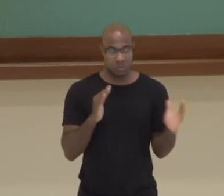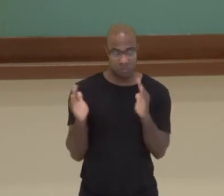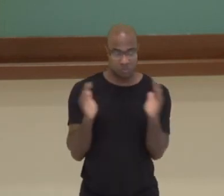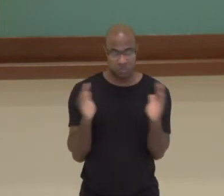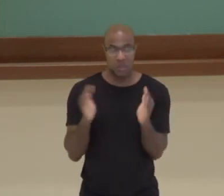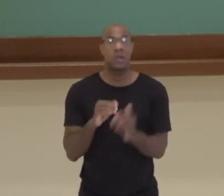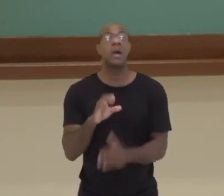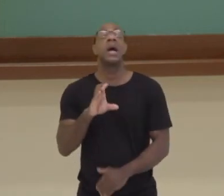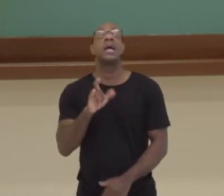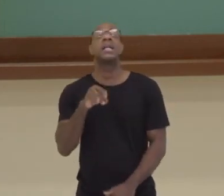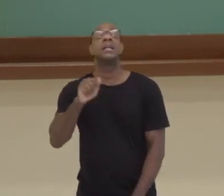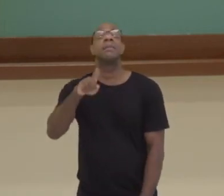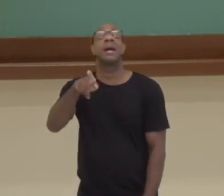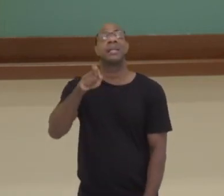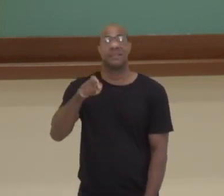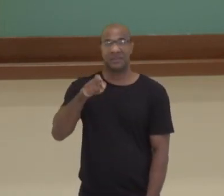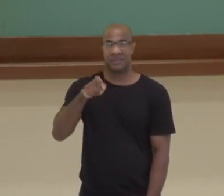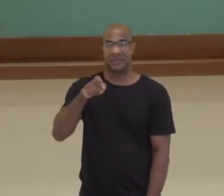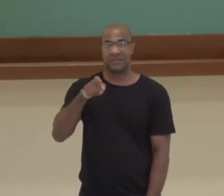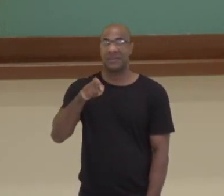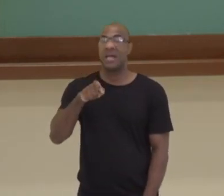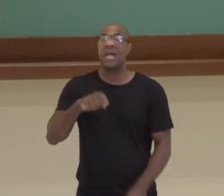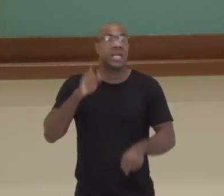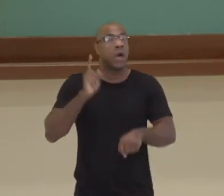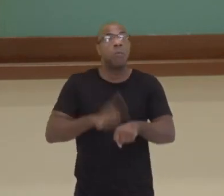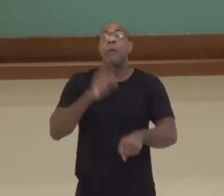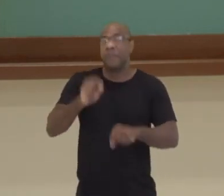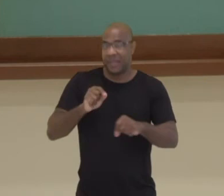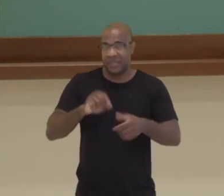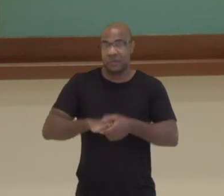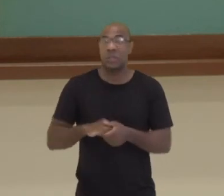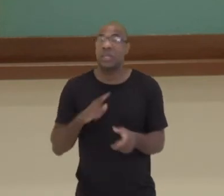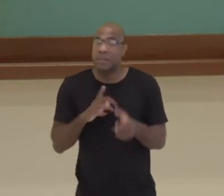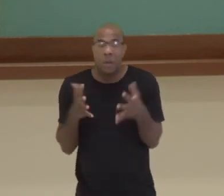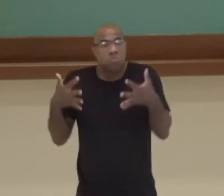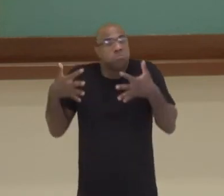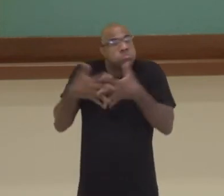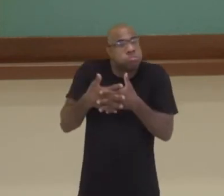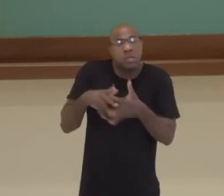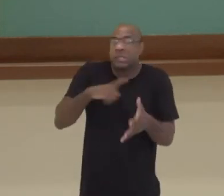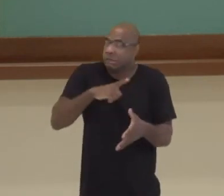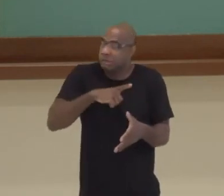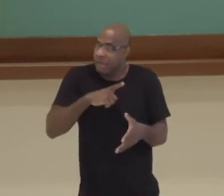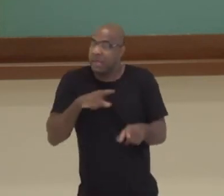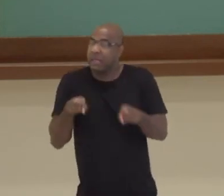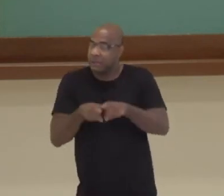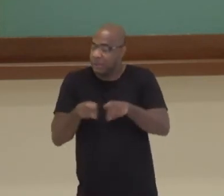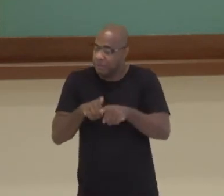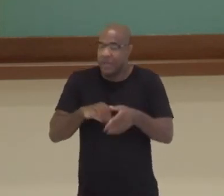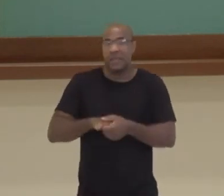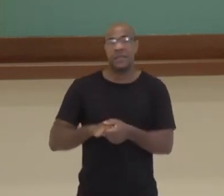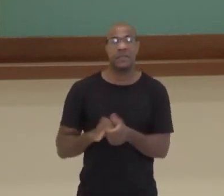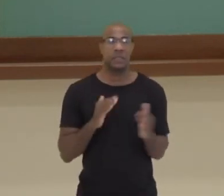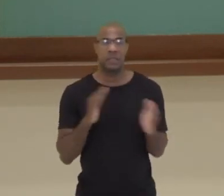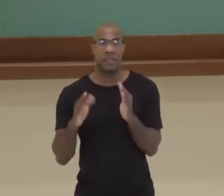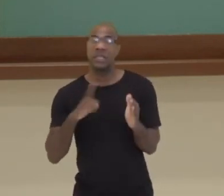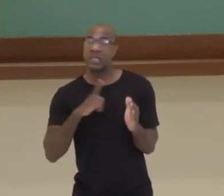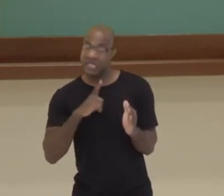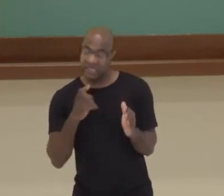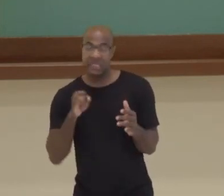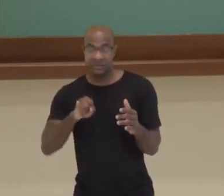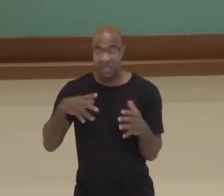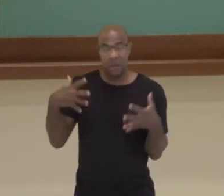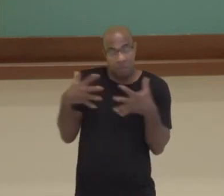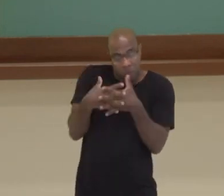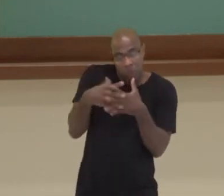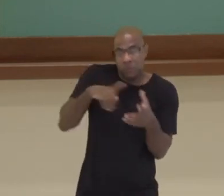tensão dramática, Vou analisar o conflito que existe, se é que existe um conflito,